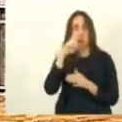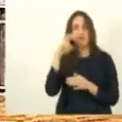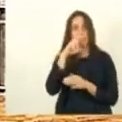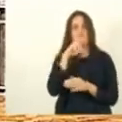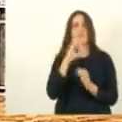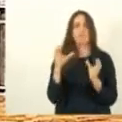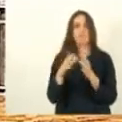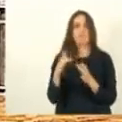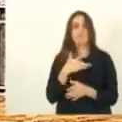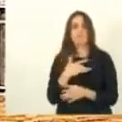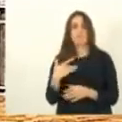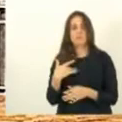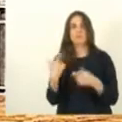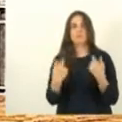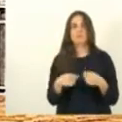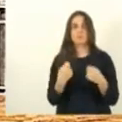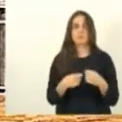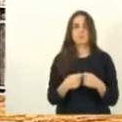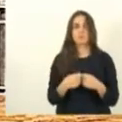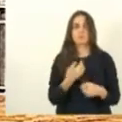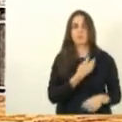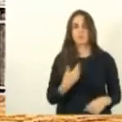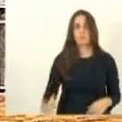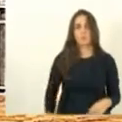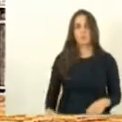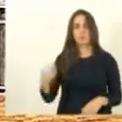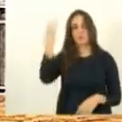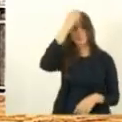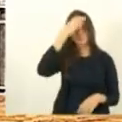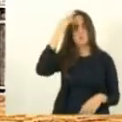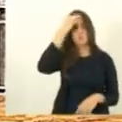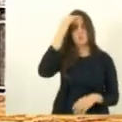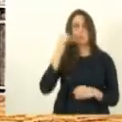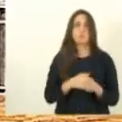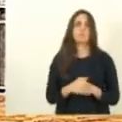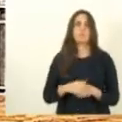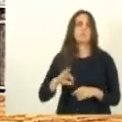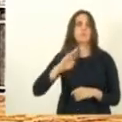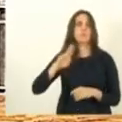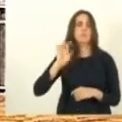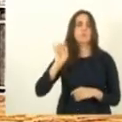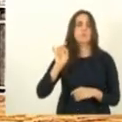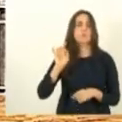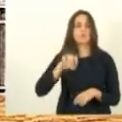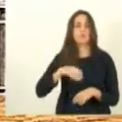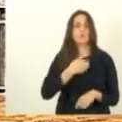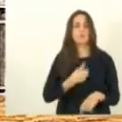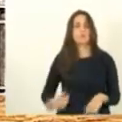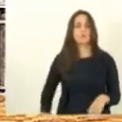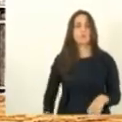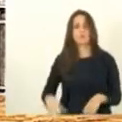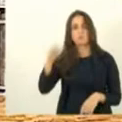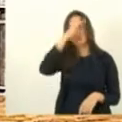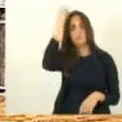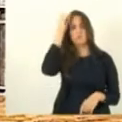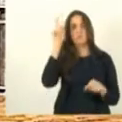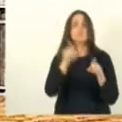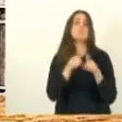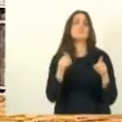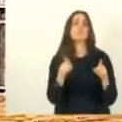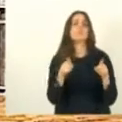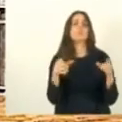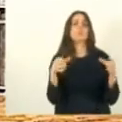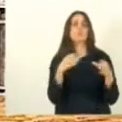de Saúde, os deputados, o governo do Estado, não só o governo do Estado, mas também a Comissão